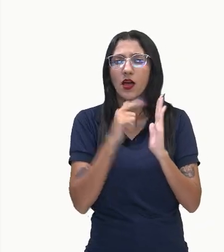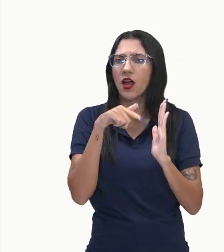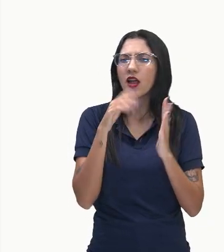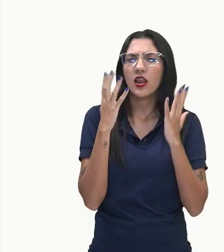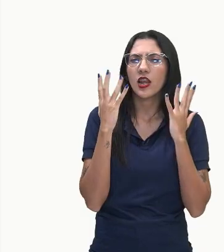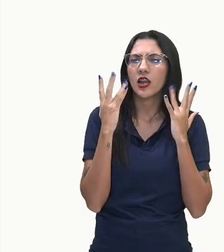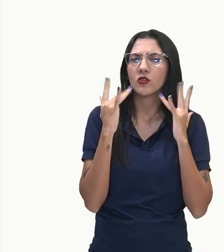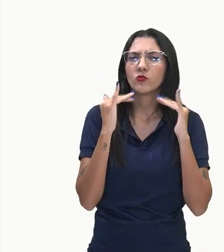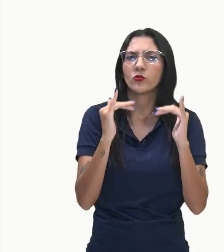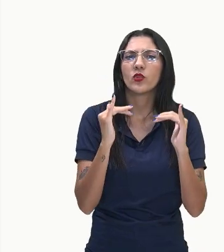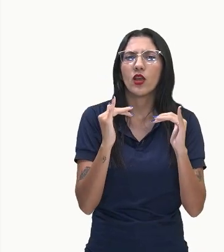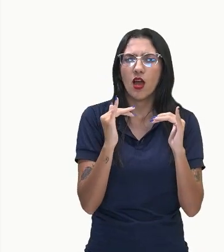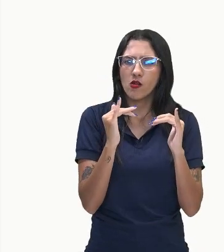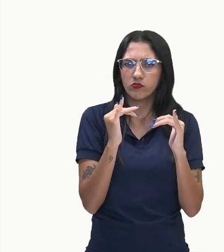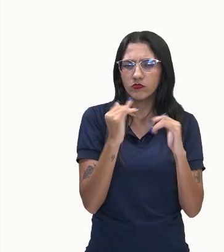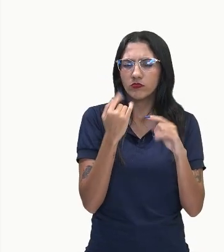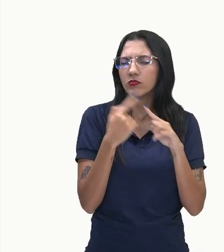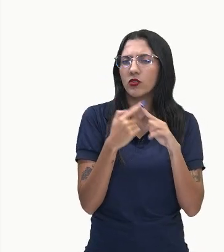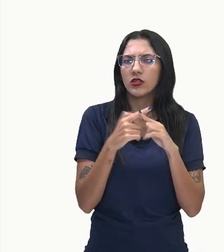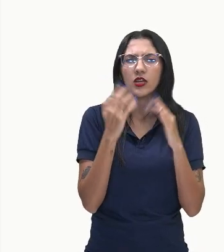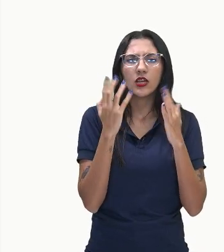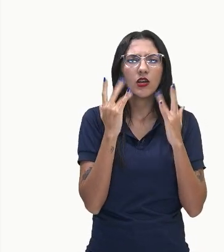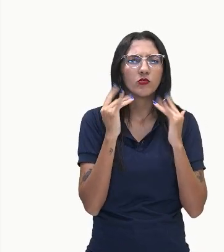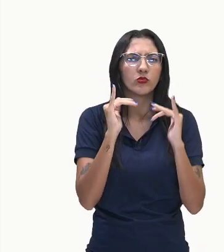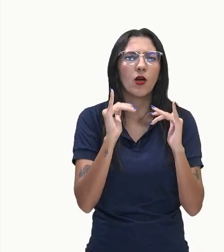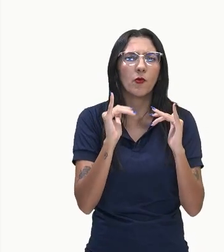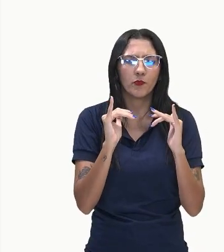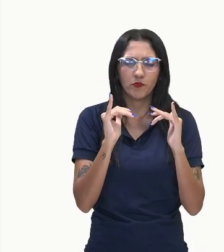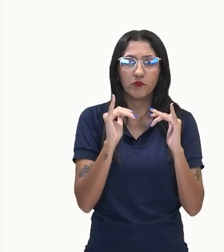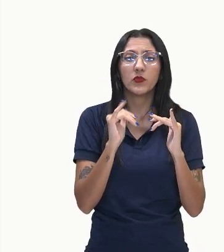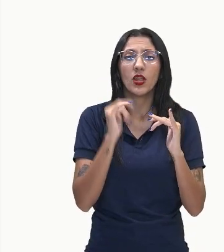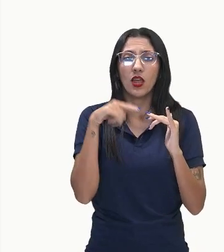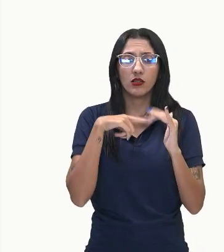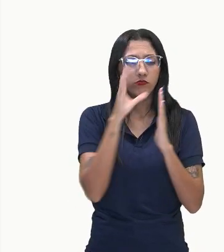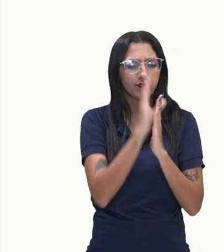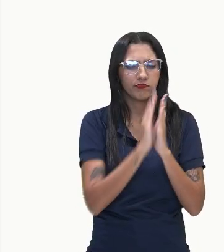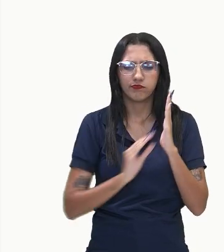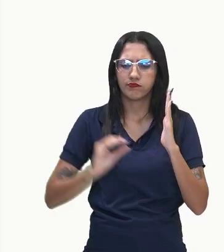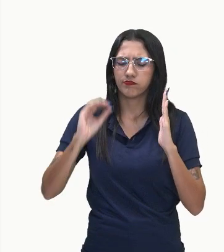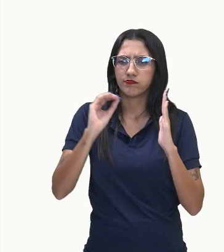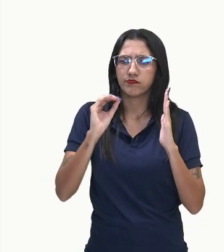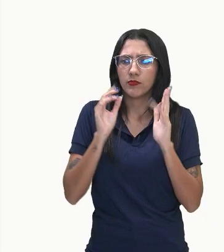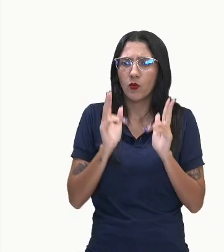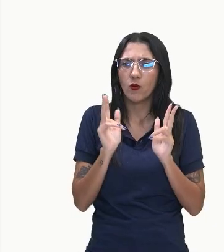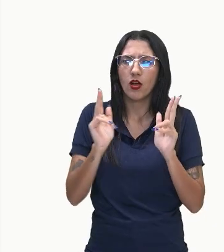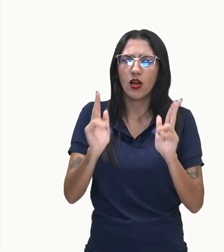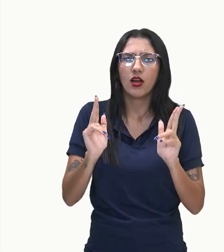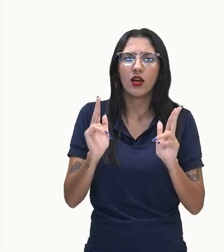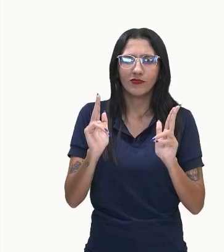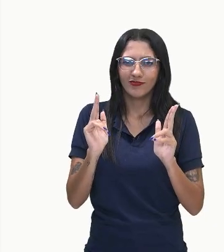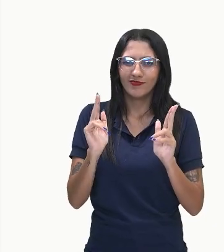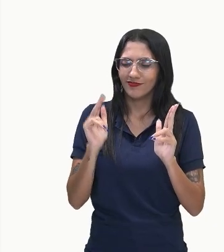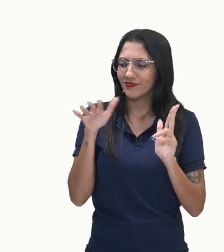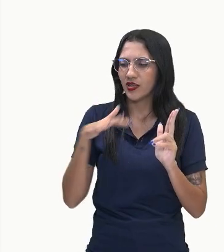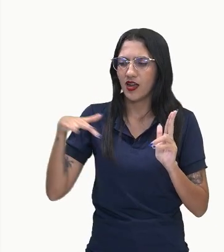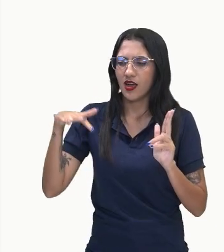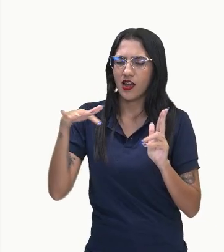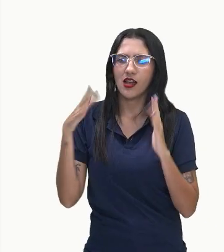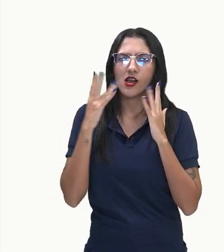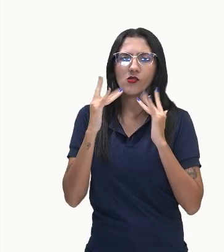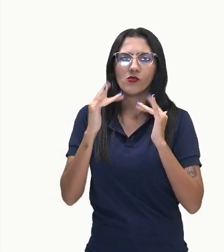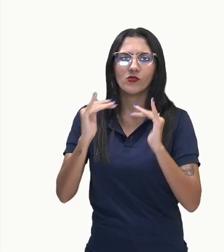que naturalistas? Porque são representações fiéis do retrato, que